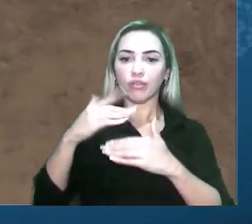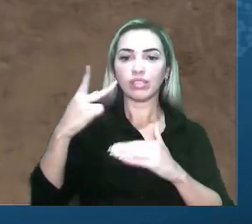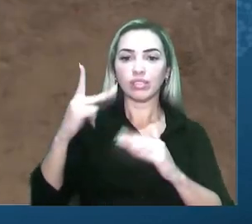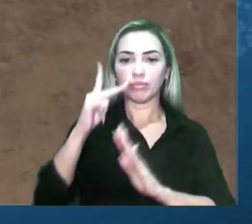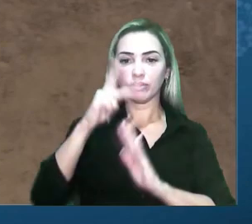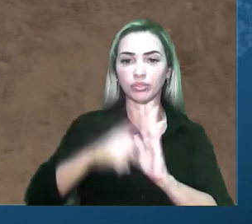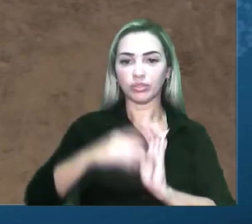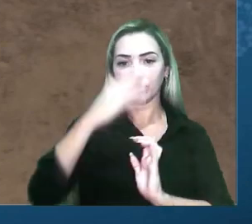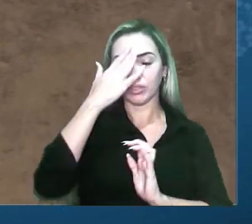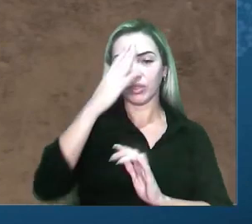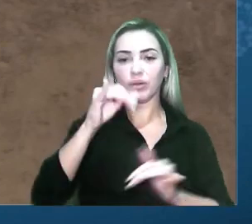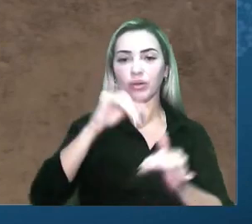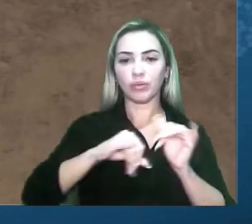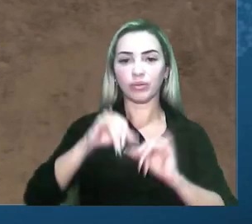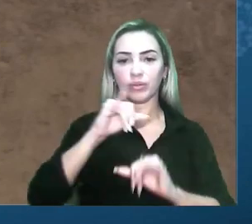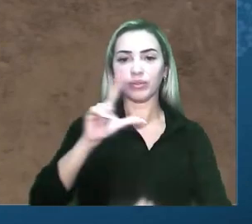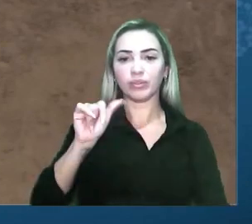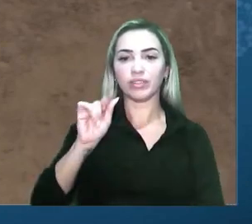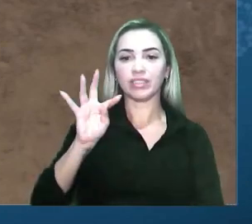ao meu laboratório, né, ao Latim.